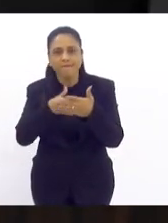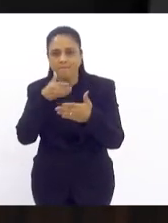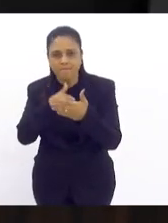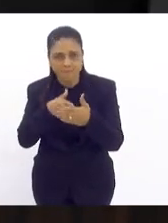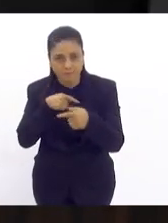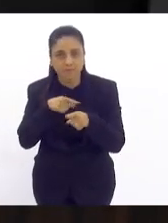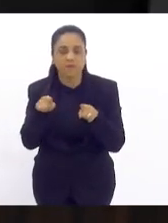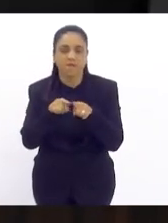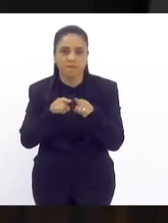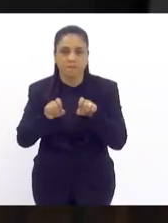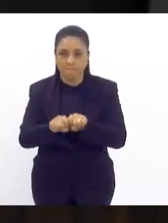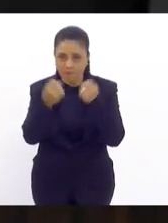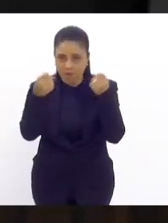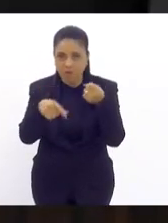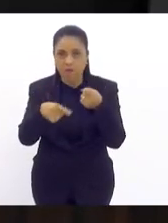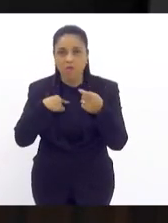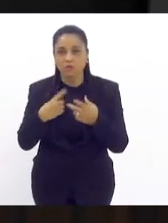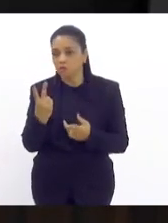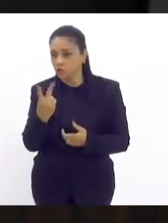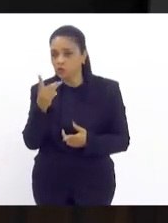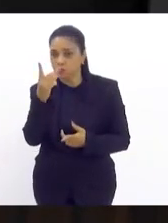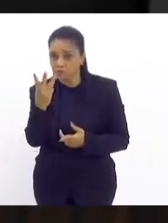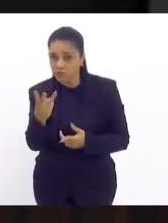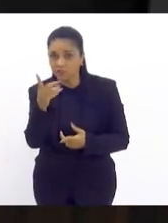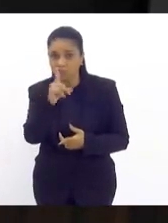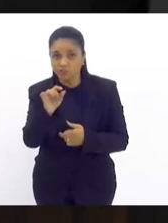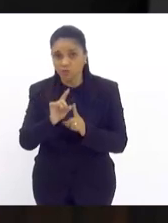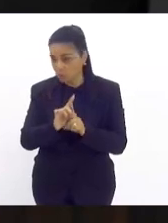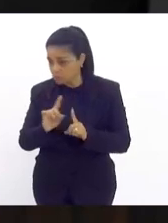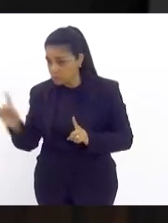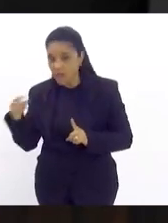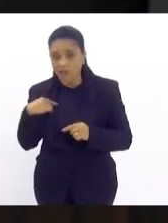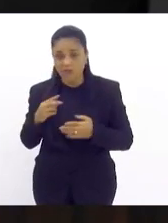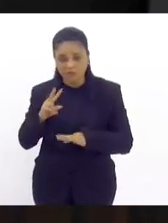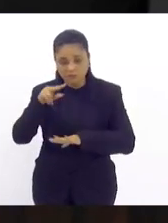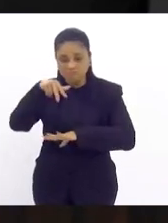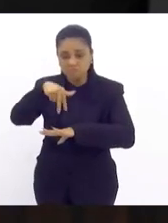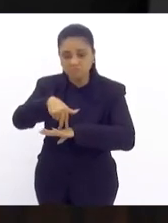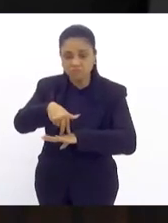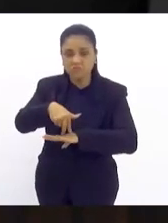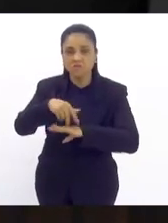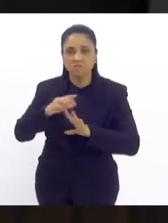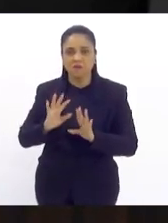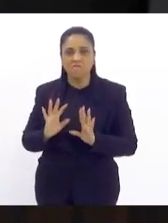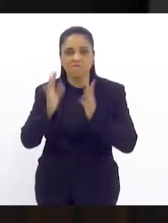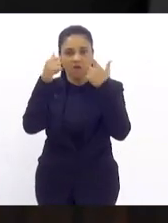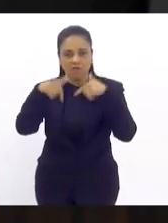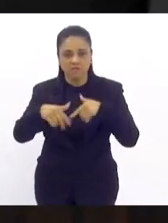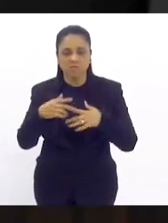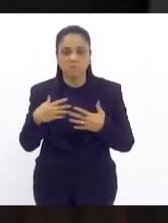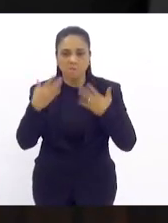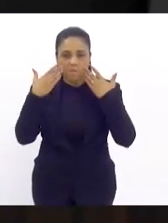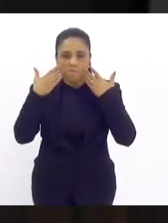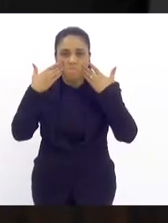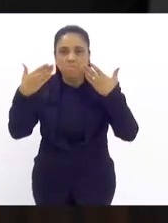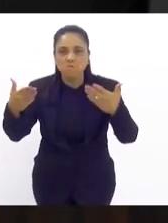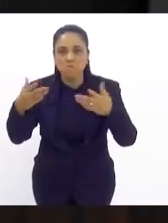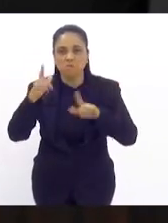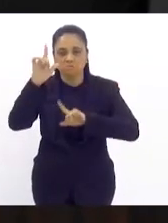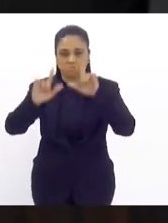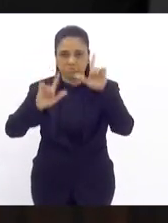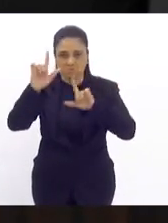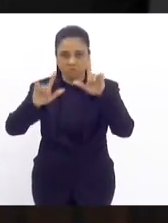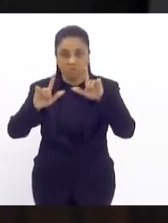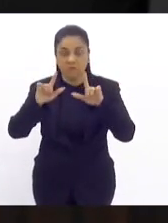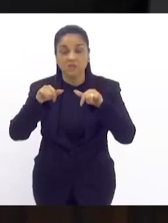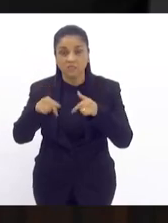dias que eu preciso me ausentar virou uma bagunça malandro quer subir aqui que é peitar quer fazer festa para sair na imprensa se quiser expor abrir